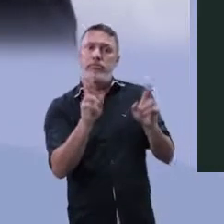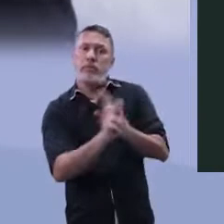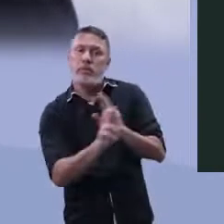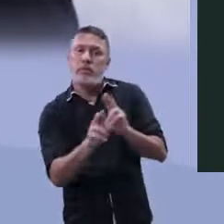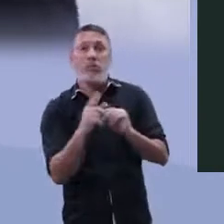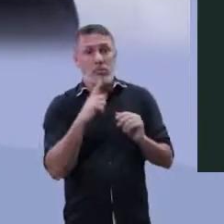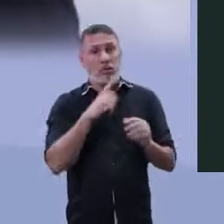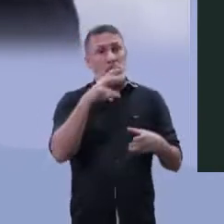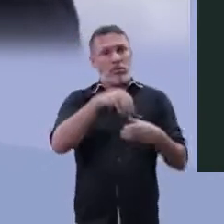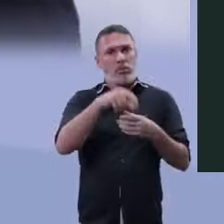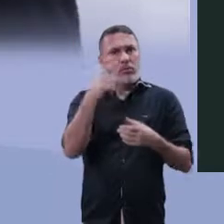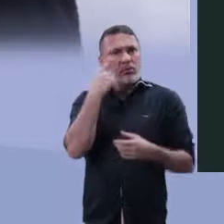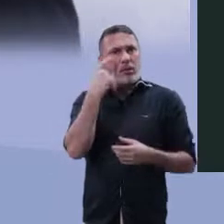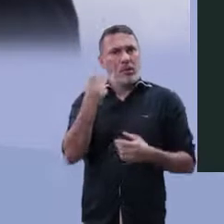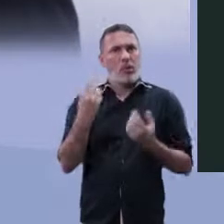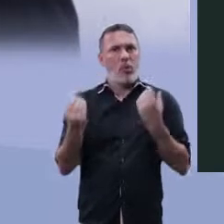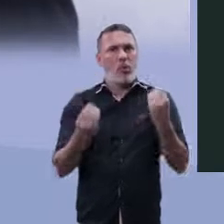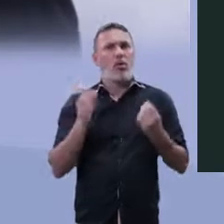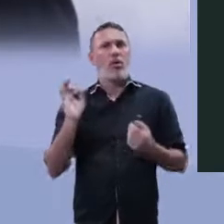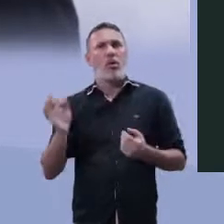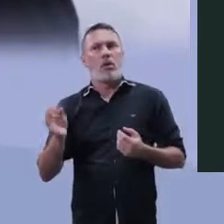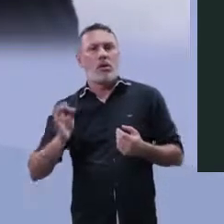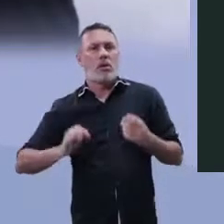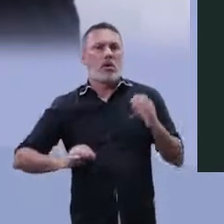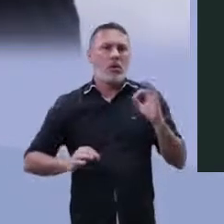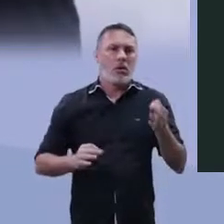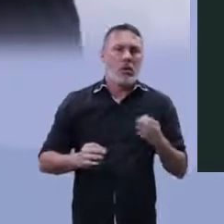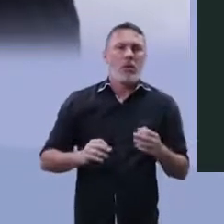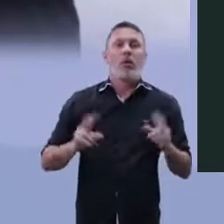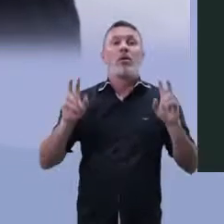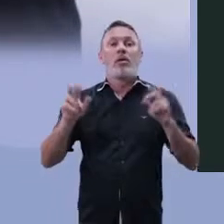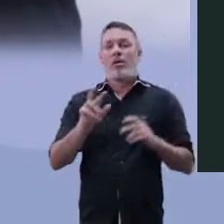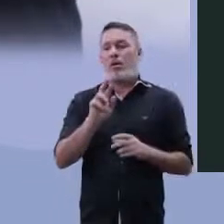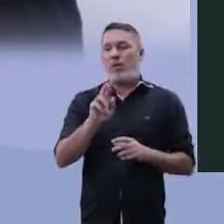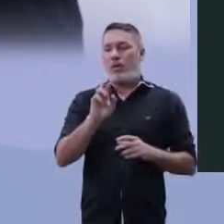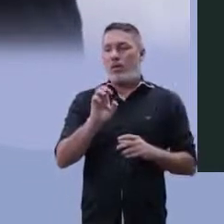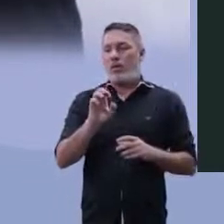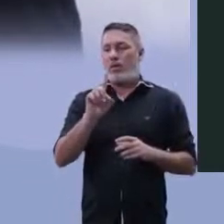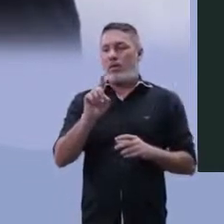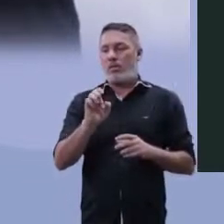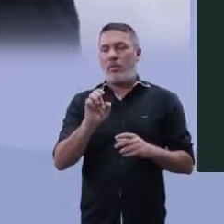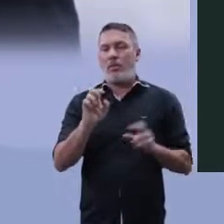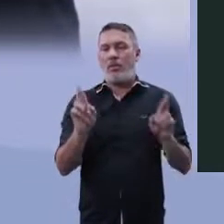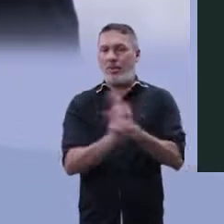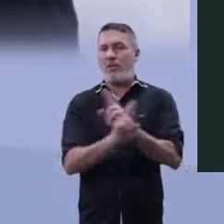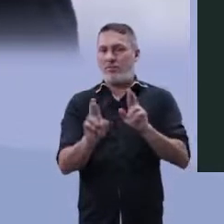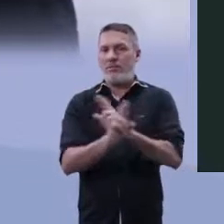grupos que, dentro de grupos maiores, criam uma rede de relações, né? Olha só que